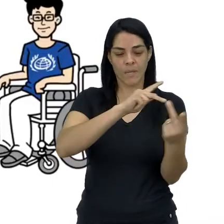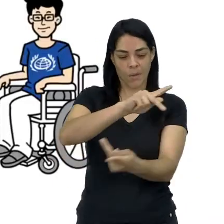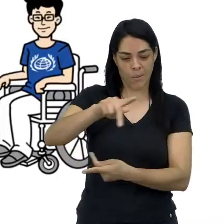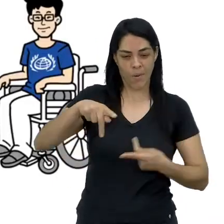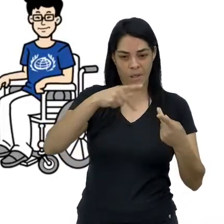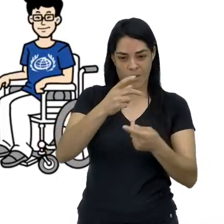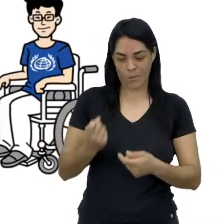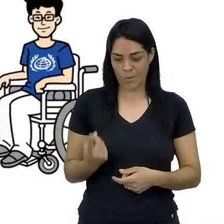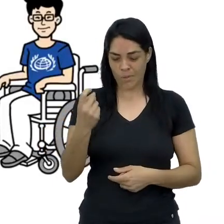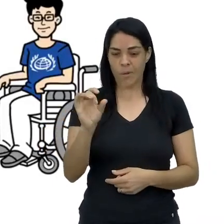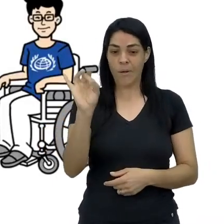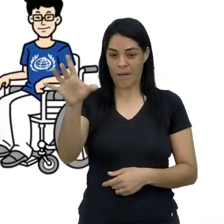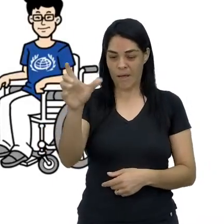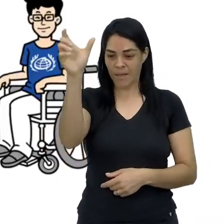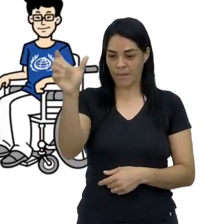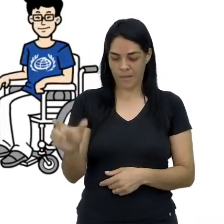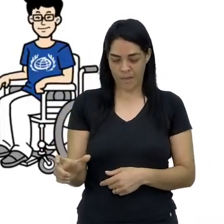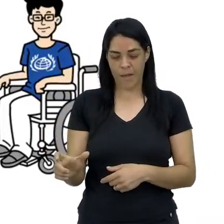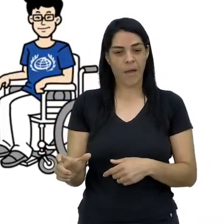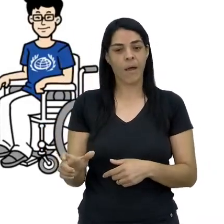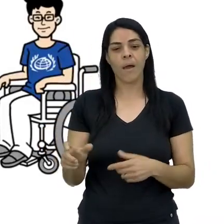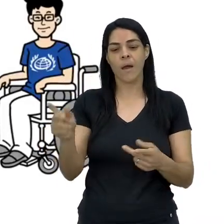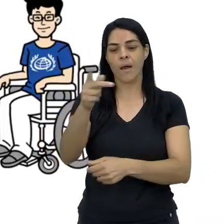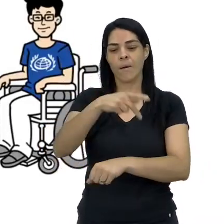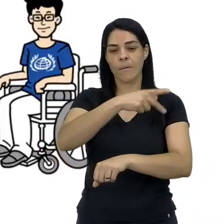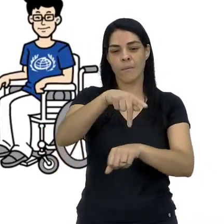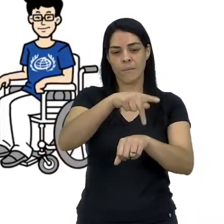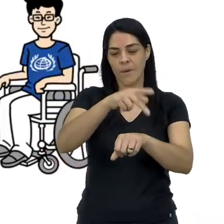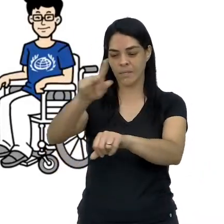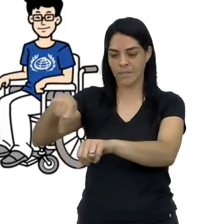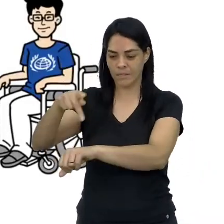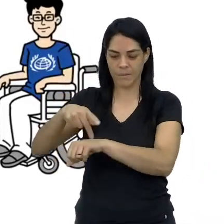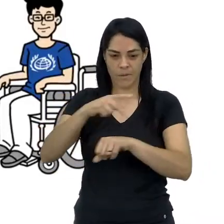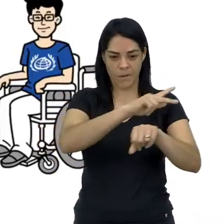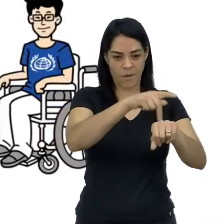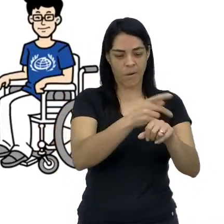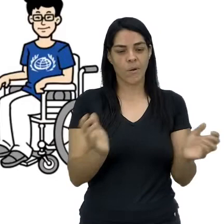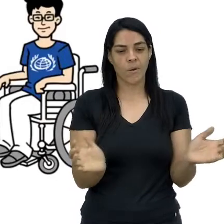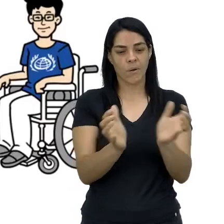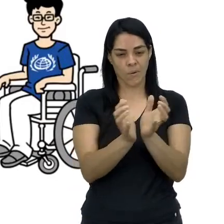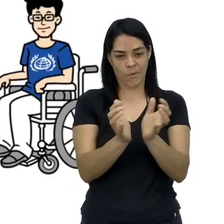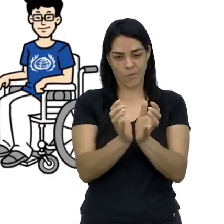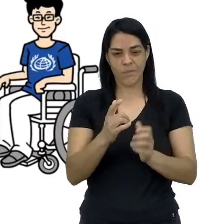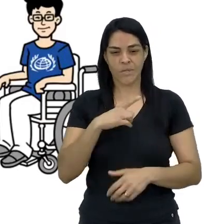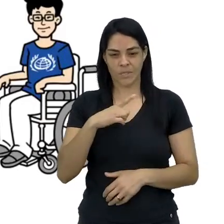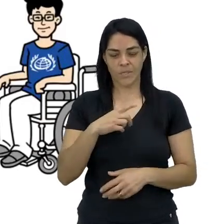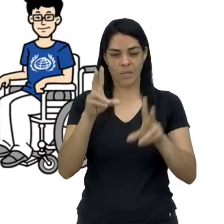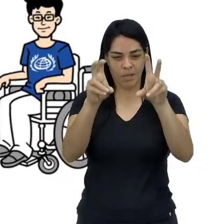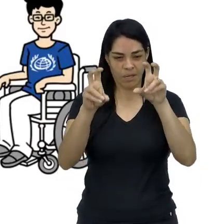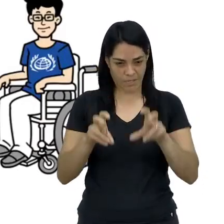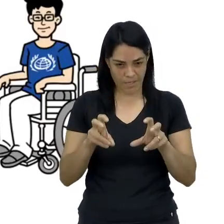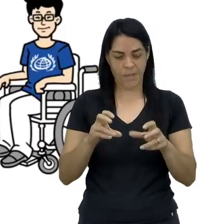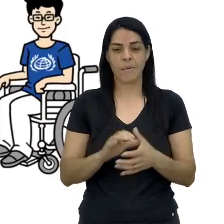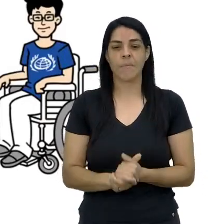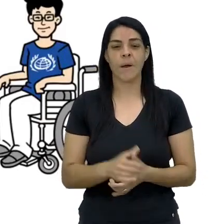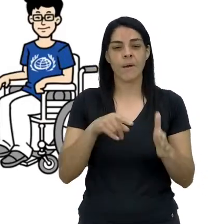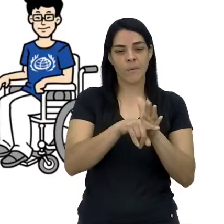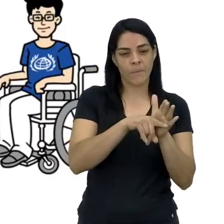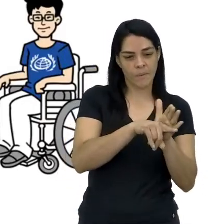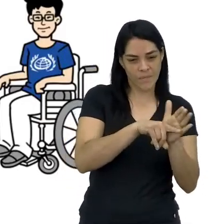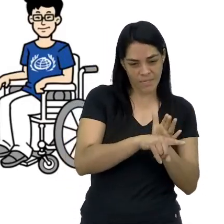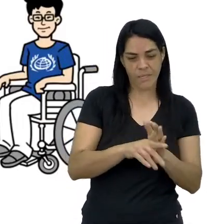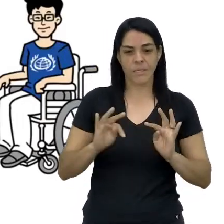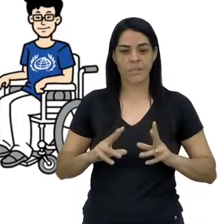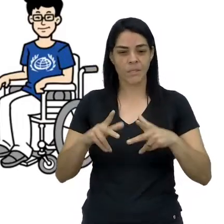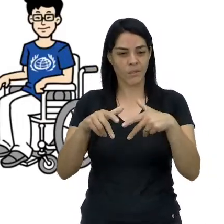Cada país, cada comunidade tem temas a abordar e todos compartilham uma responsabilidade pela abordagem